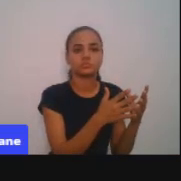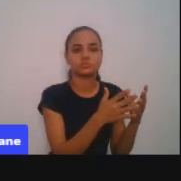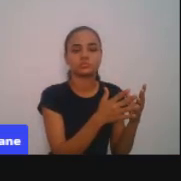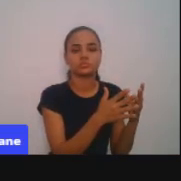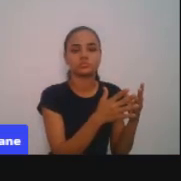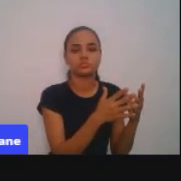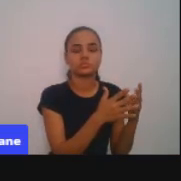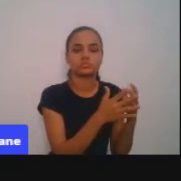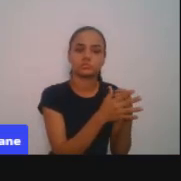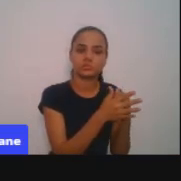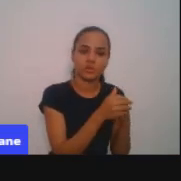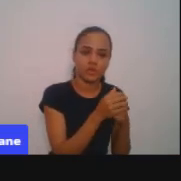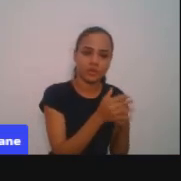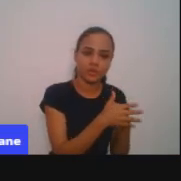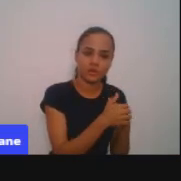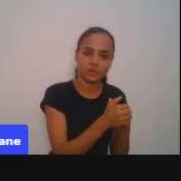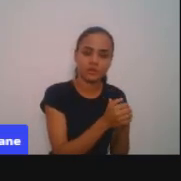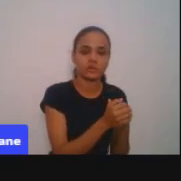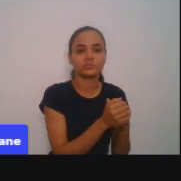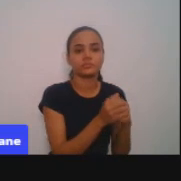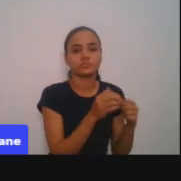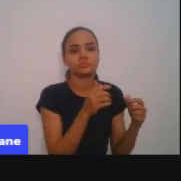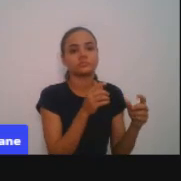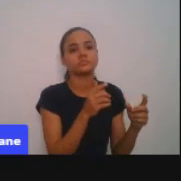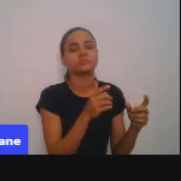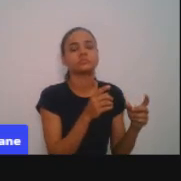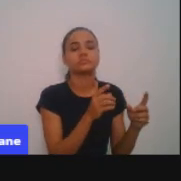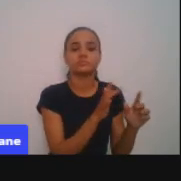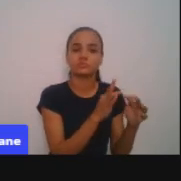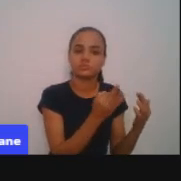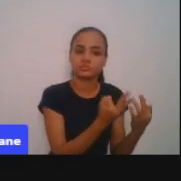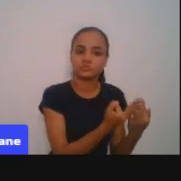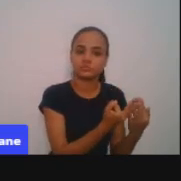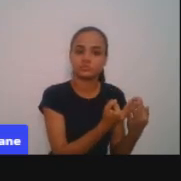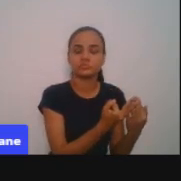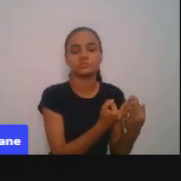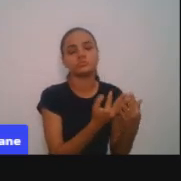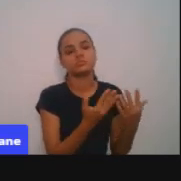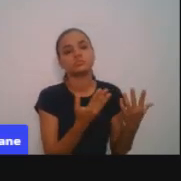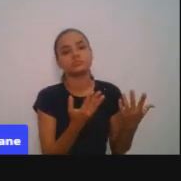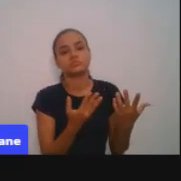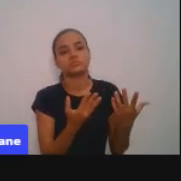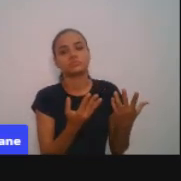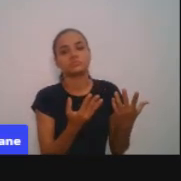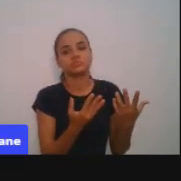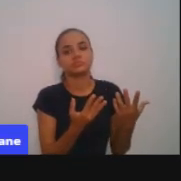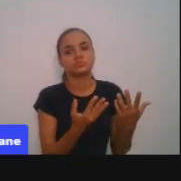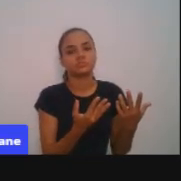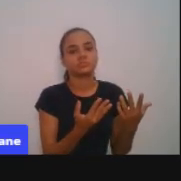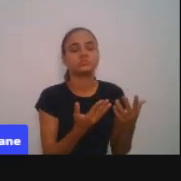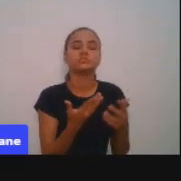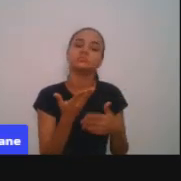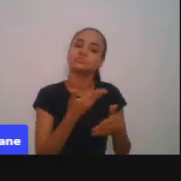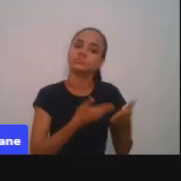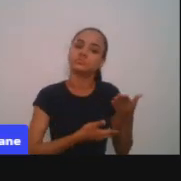ela é mais difícil, ela também vai ser mais decisiva, para que todo esse processo aconteça de forma